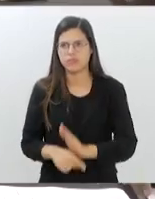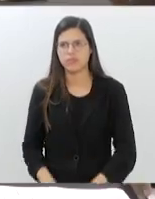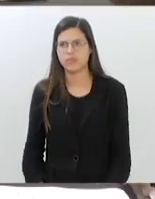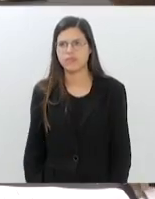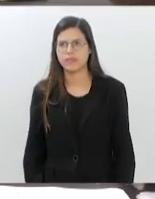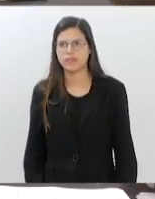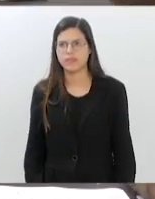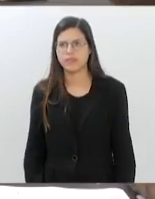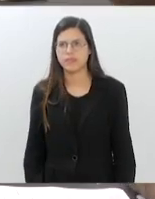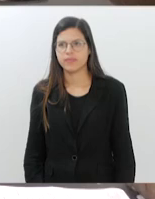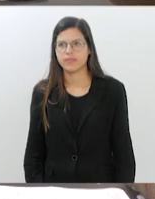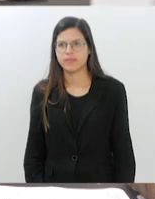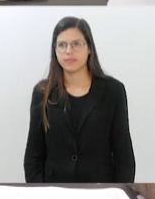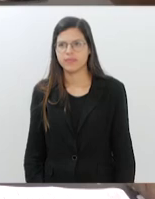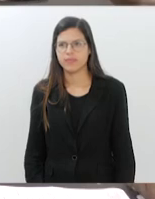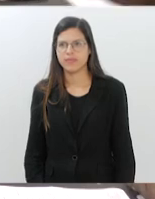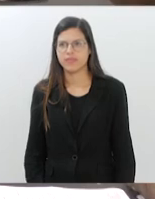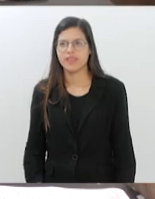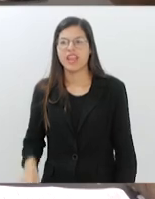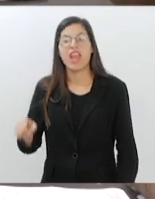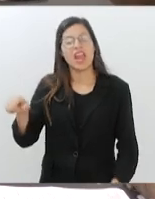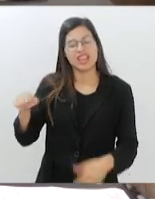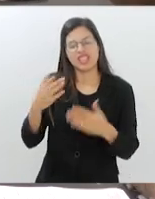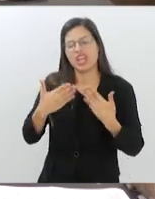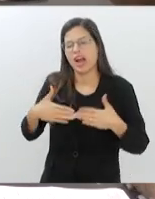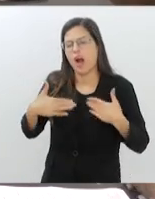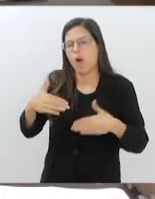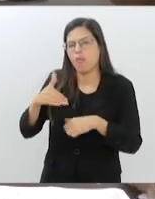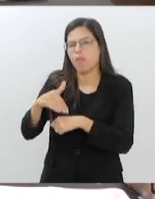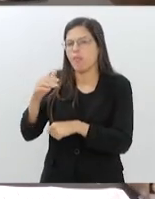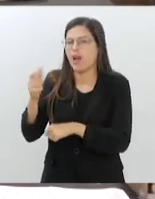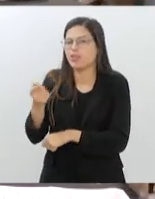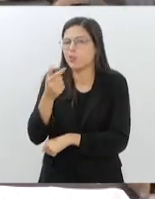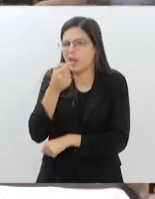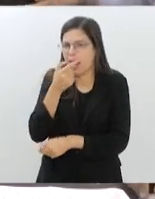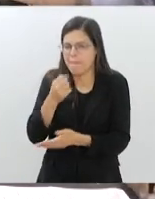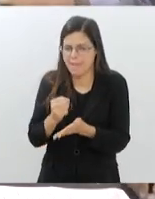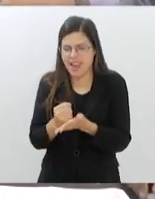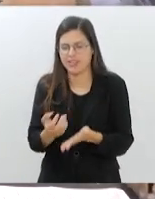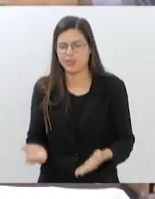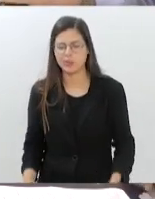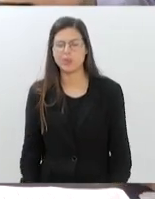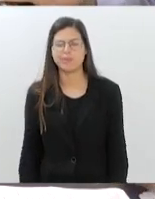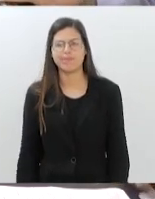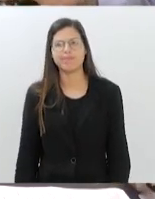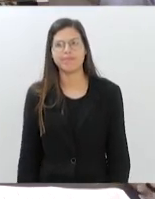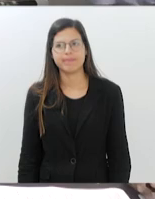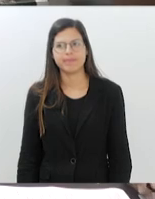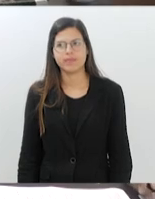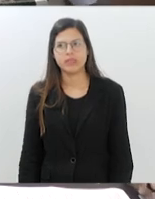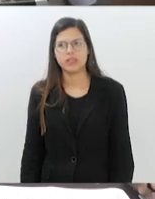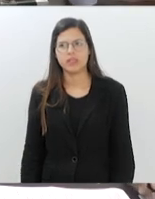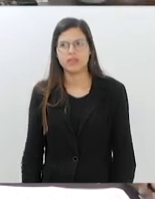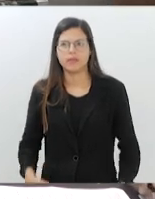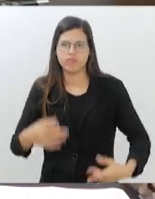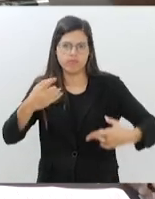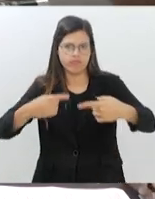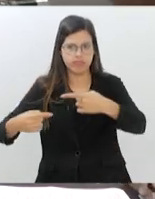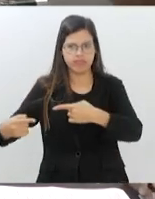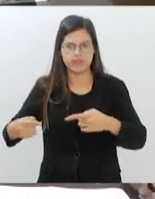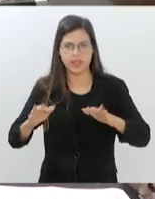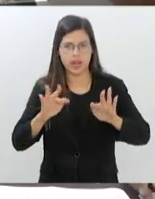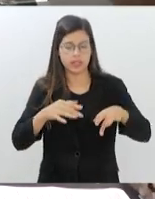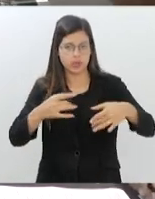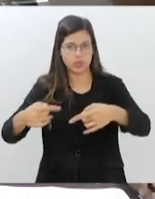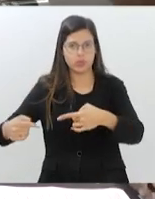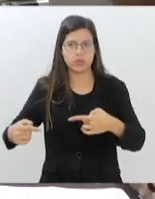muito bem então vamos em frente não havendo mais Quem Queira discutir em votação senhores que